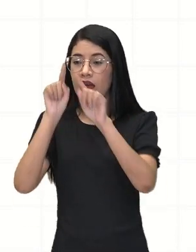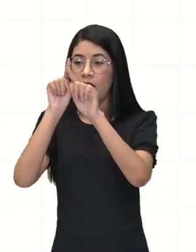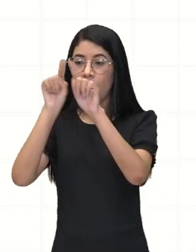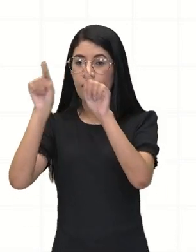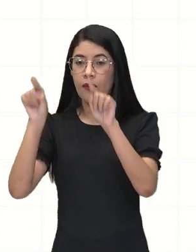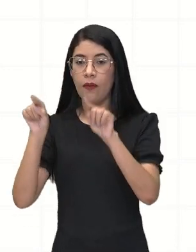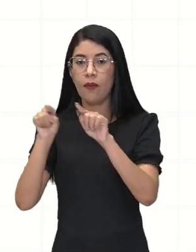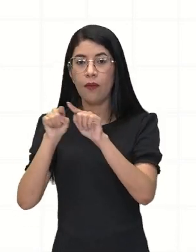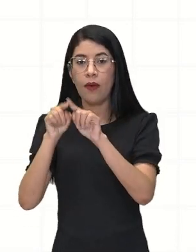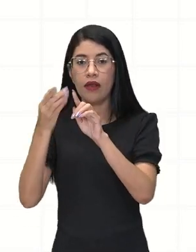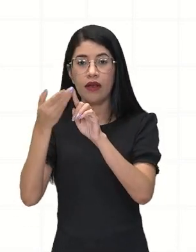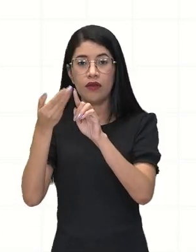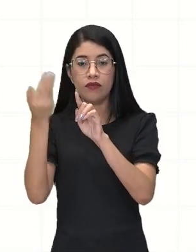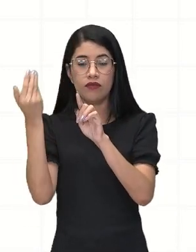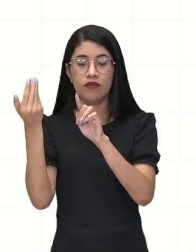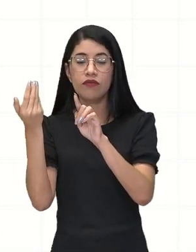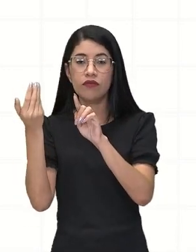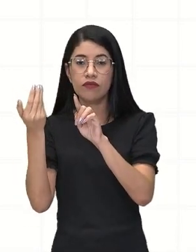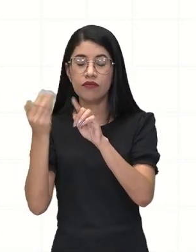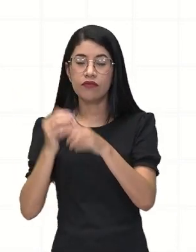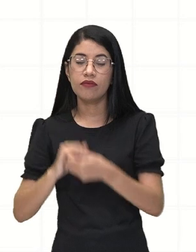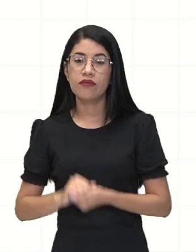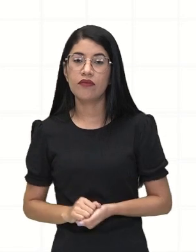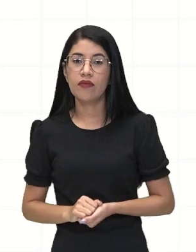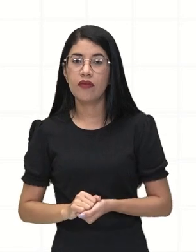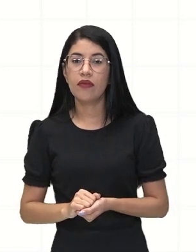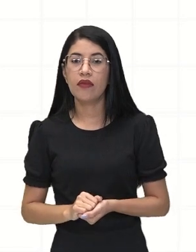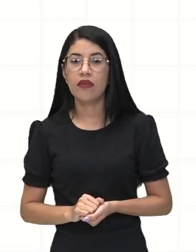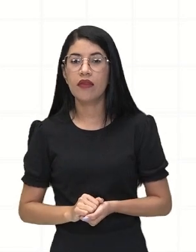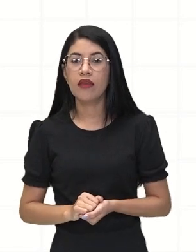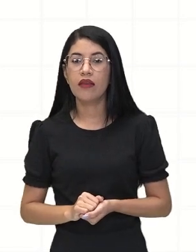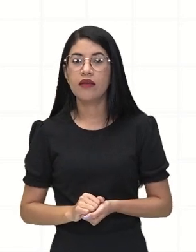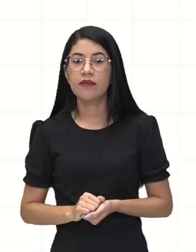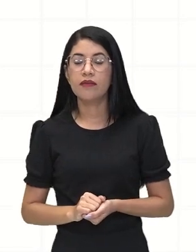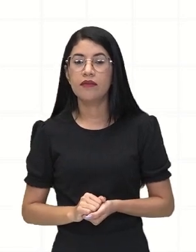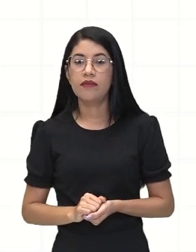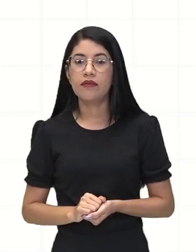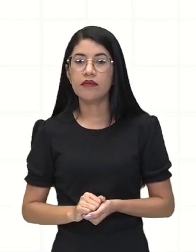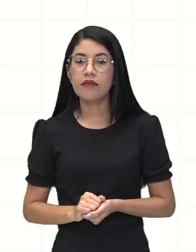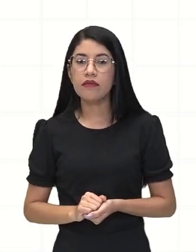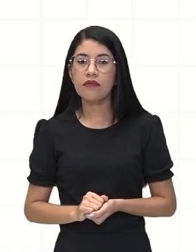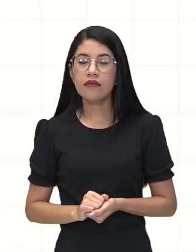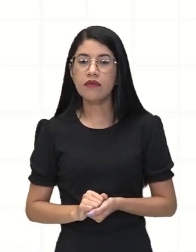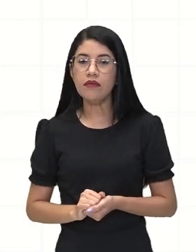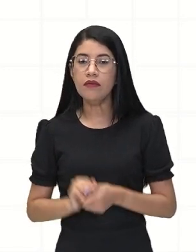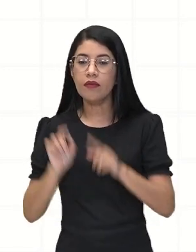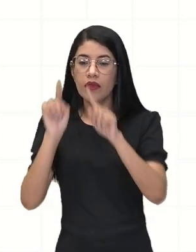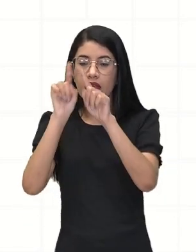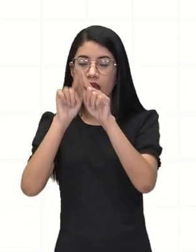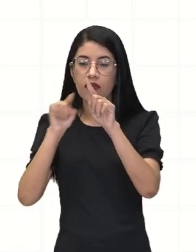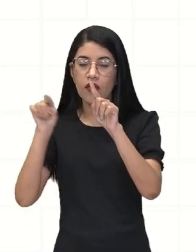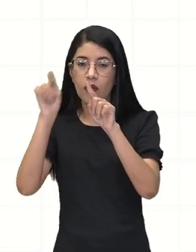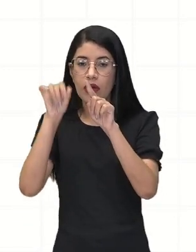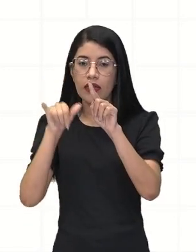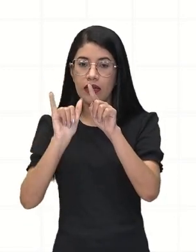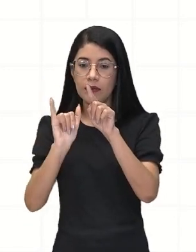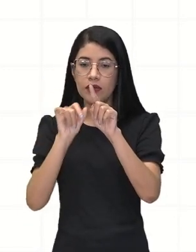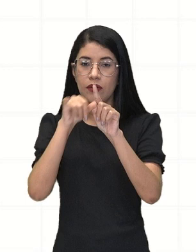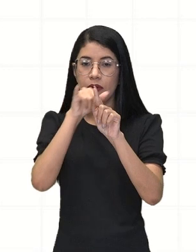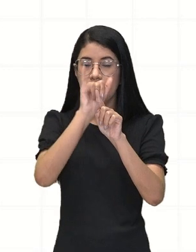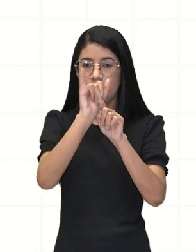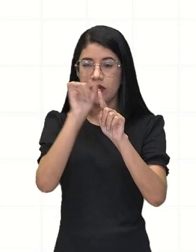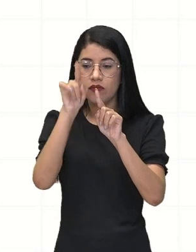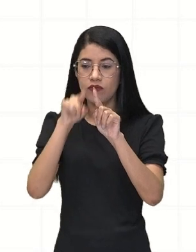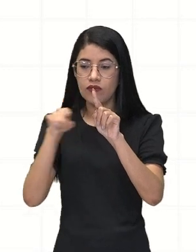Eu retiro esse tamanho. Então, eu tirei o quadrado de lado y. Por isso que aqui ficou x